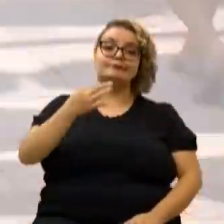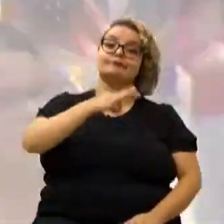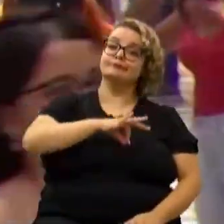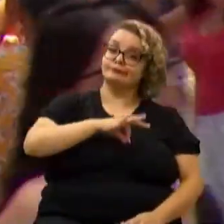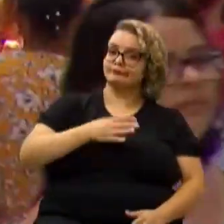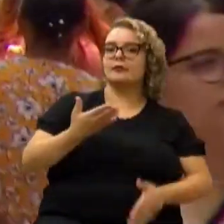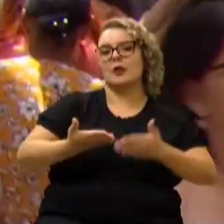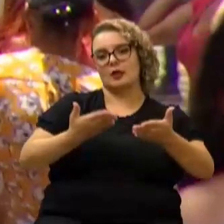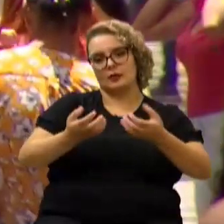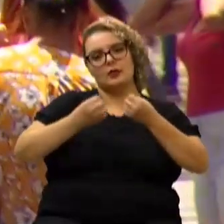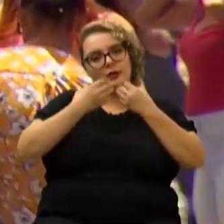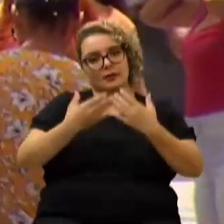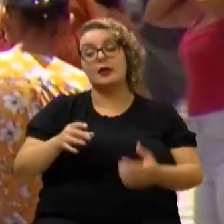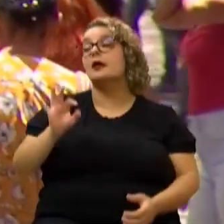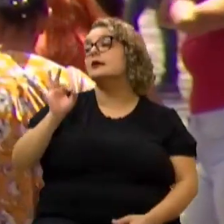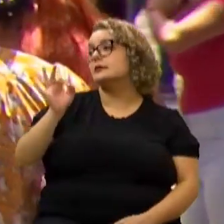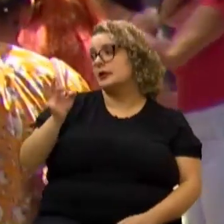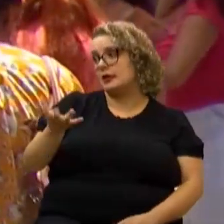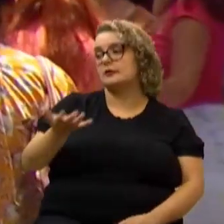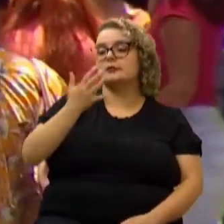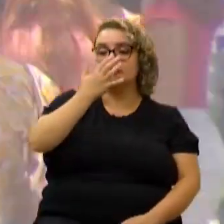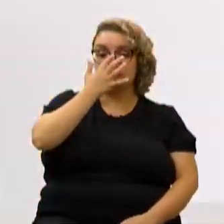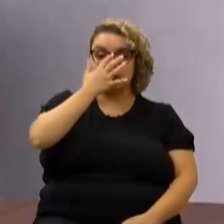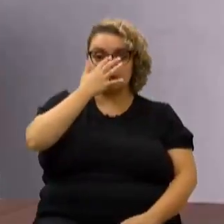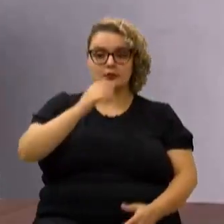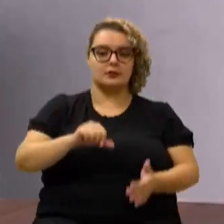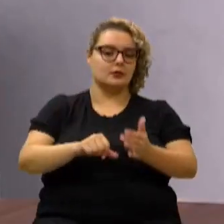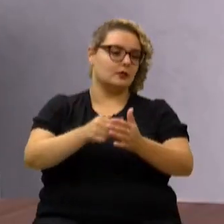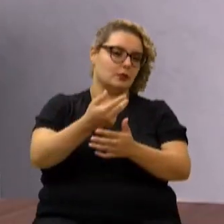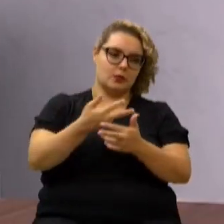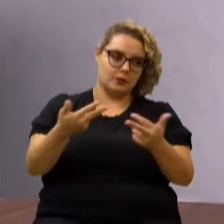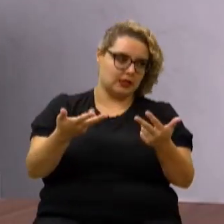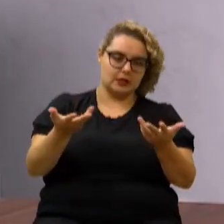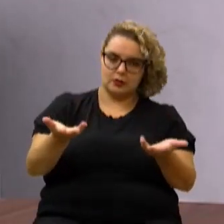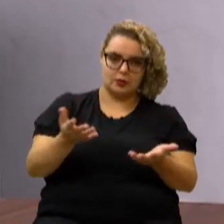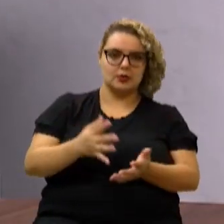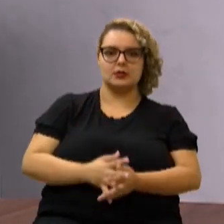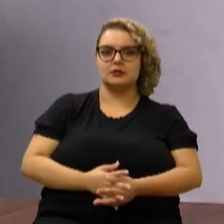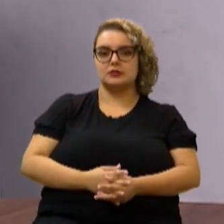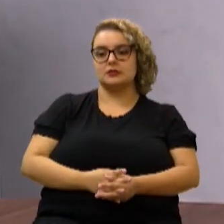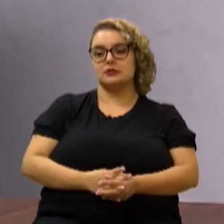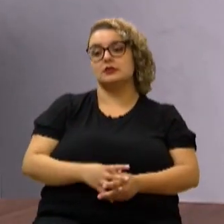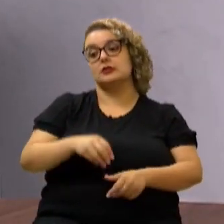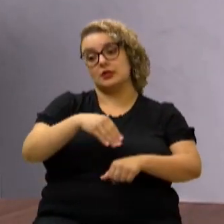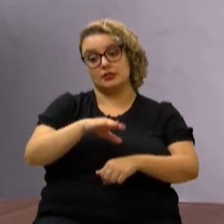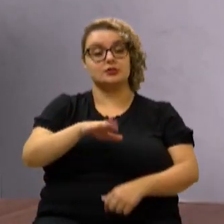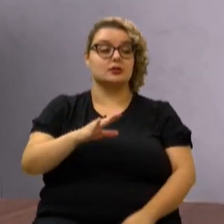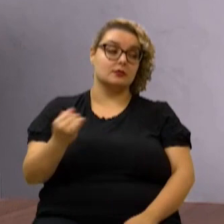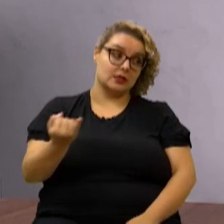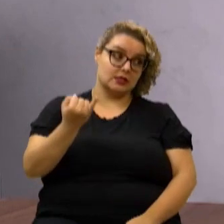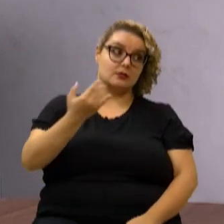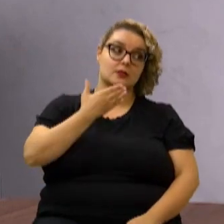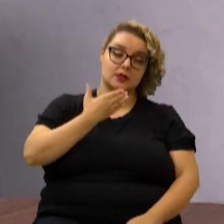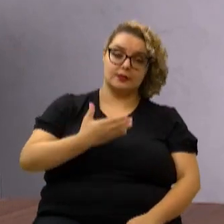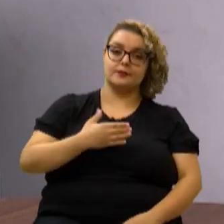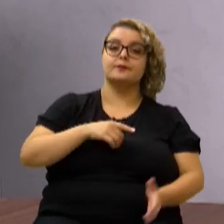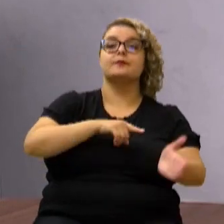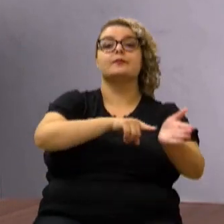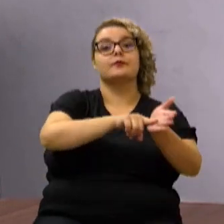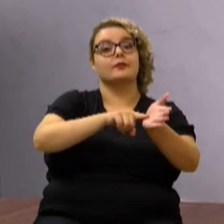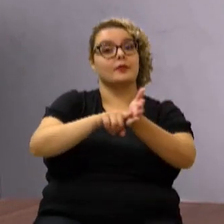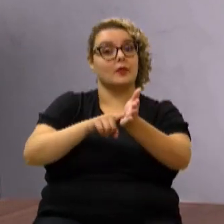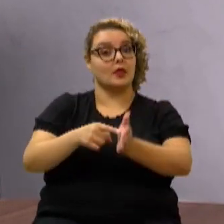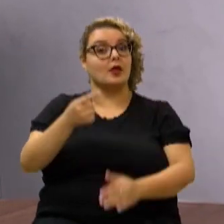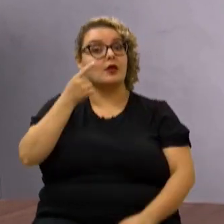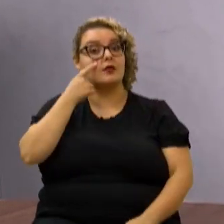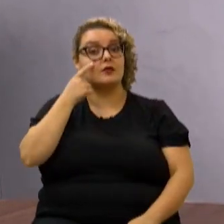gente dá o duro para ter o nosso salário, a gente tem que cuidar bem dele. Então, eu acho que o primeiro ponto, e a dica mais importante para o Natal